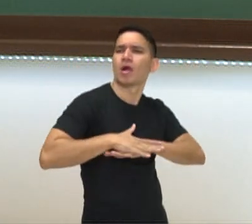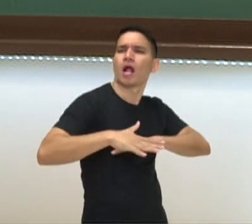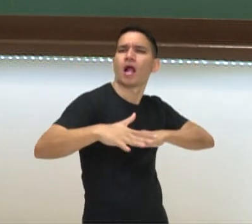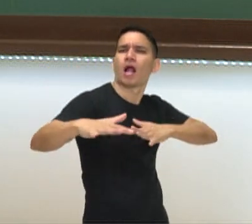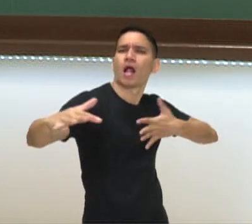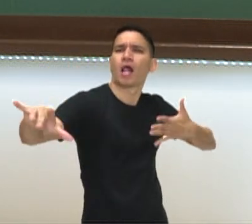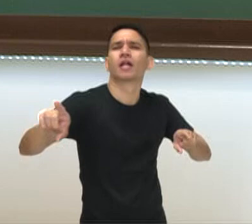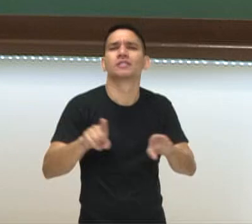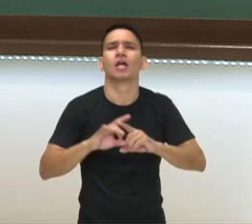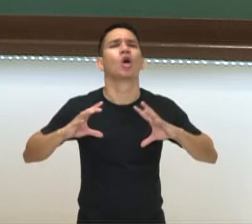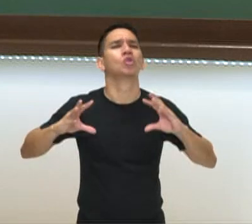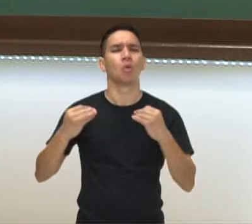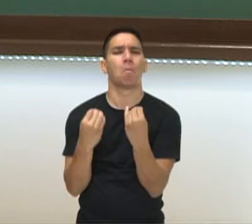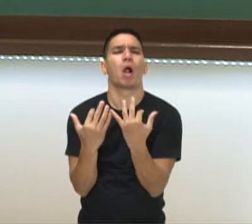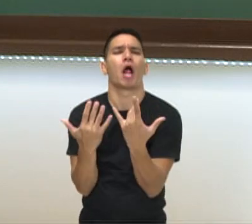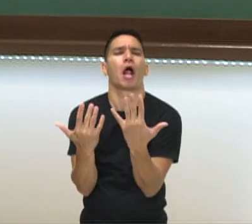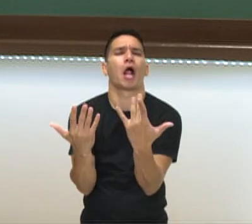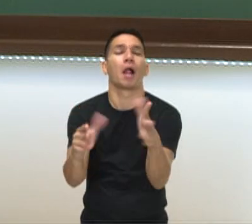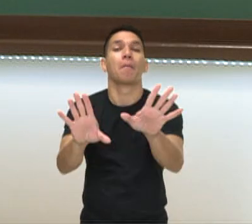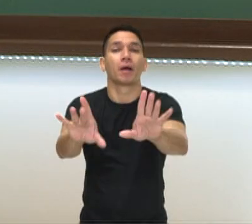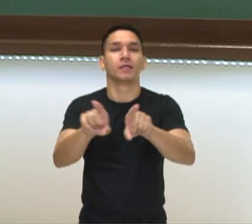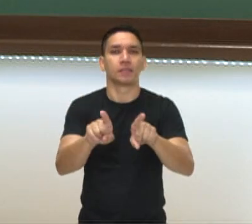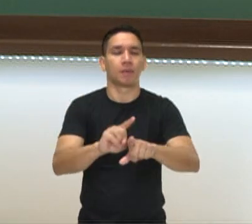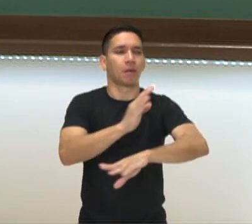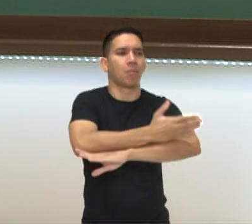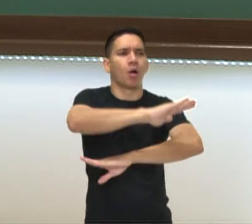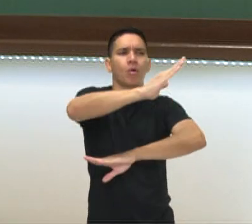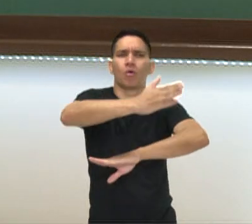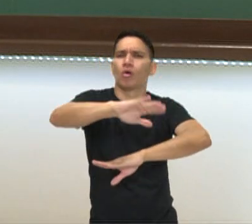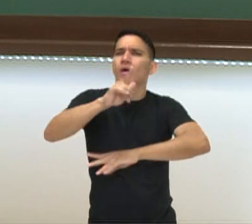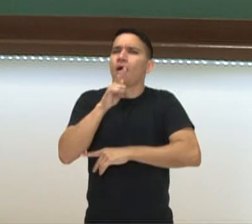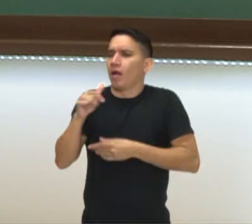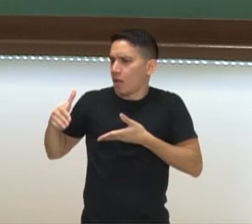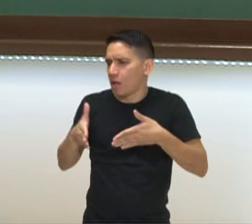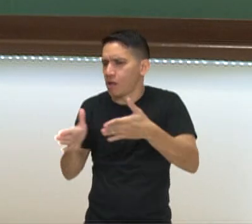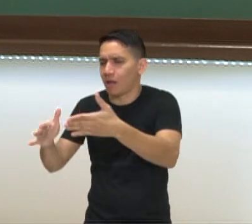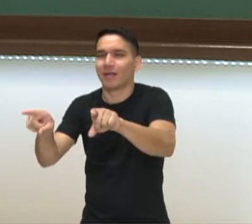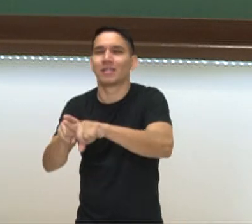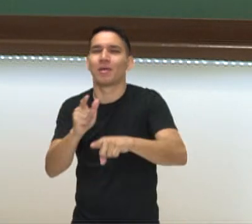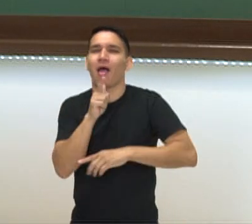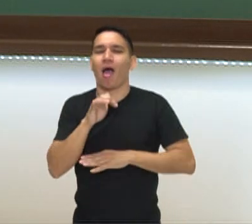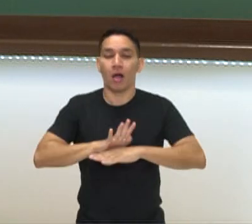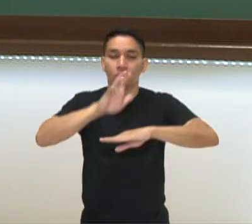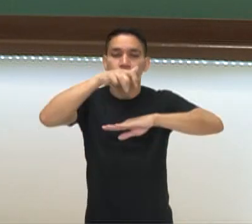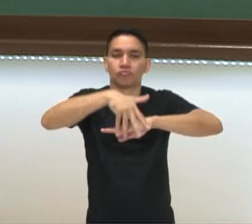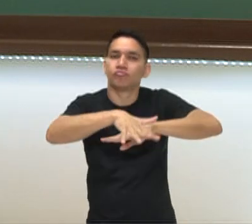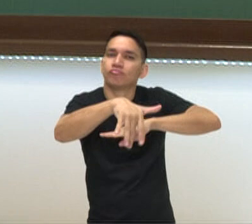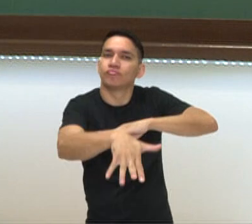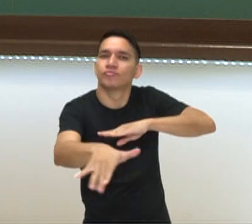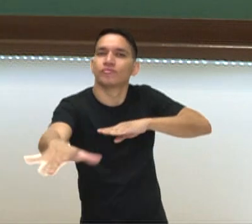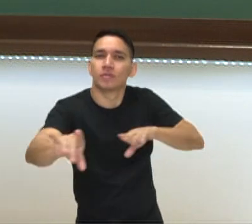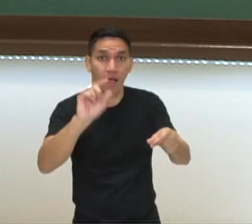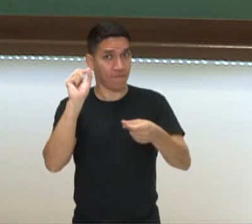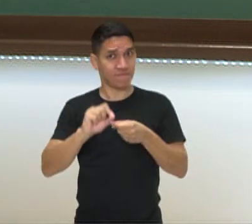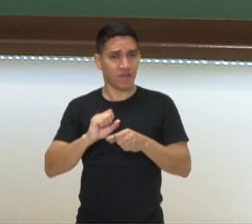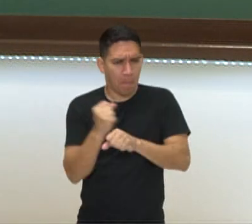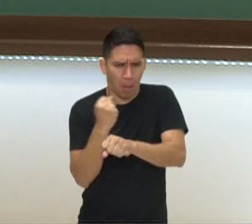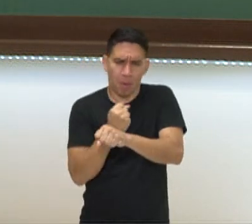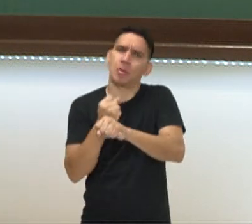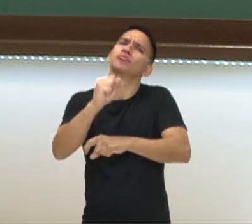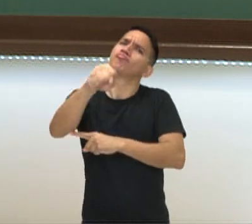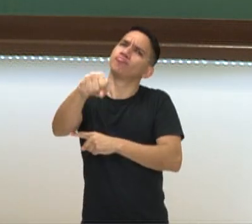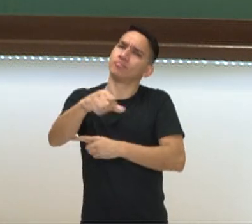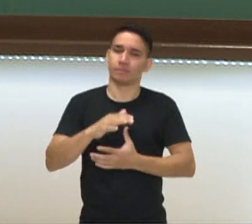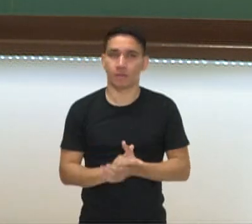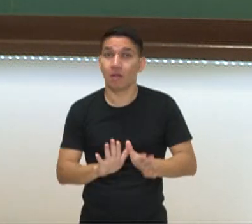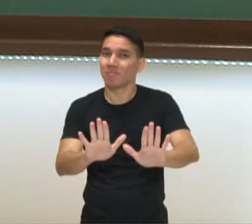as matas, mas também as montanhas, os rios e as cachoeiras. Eles fazem construções? Sim,